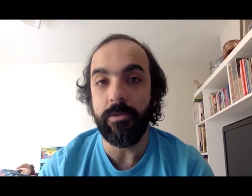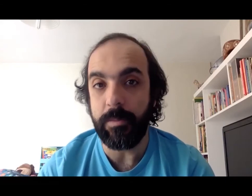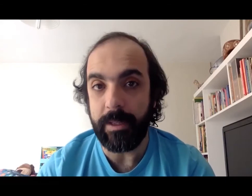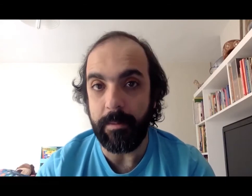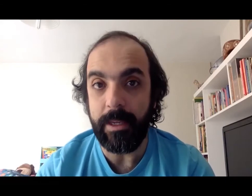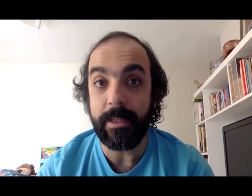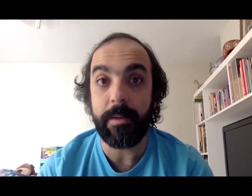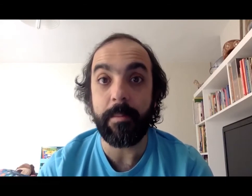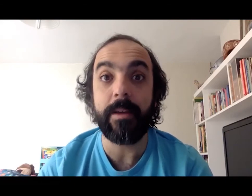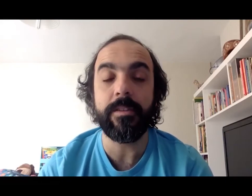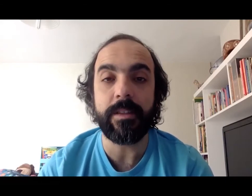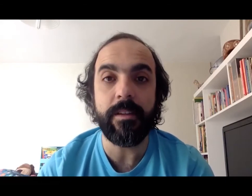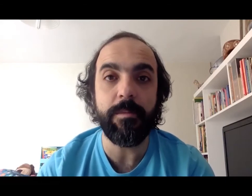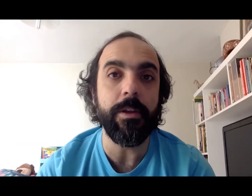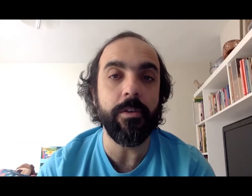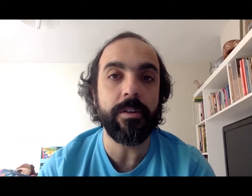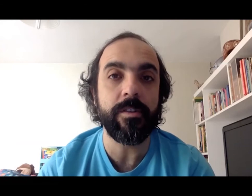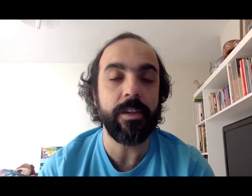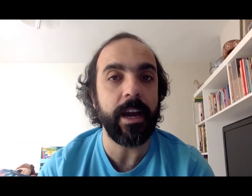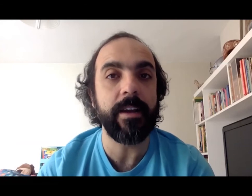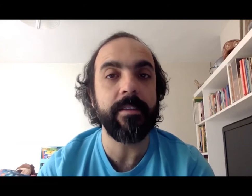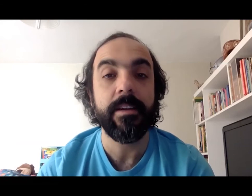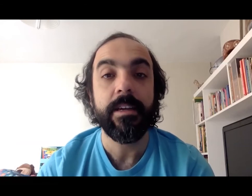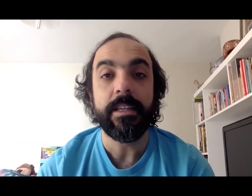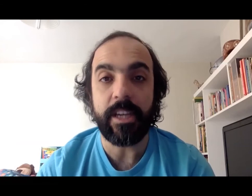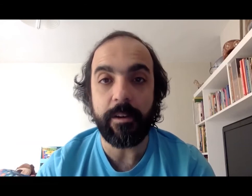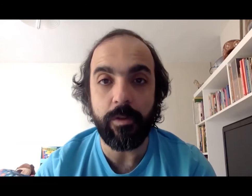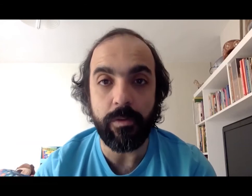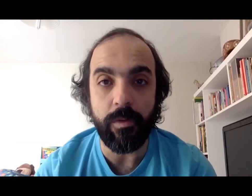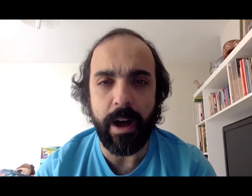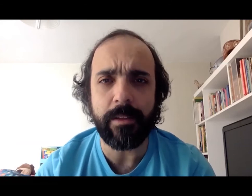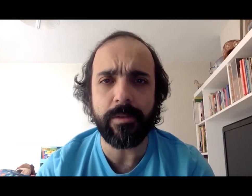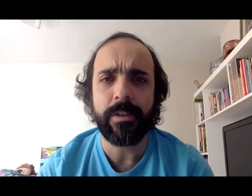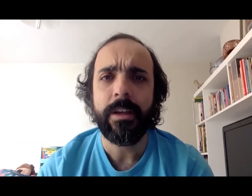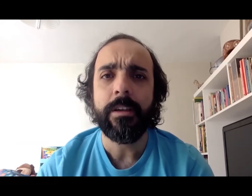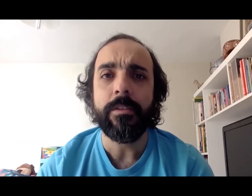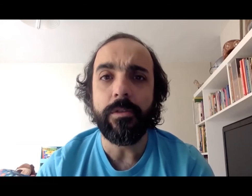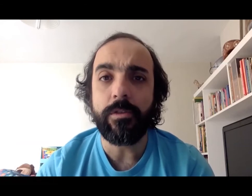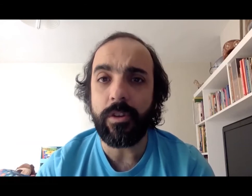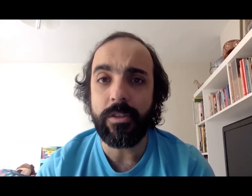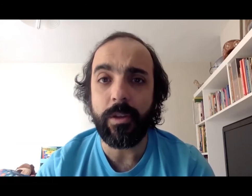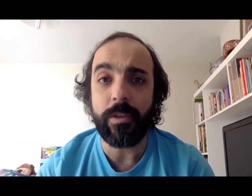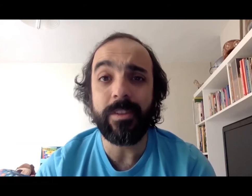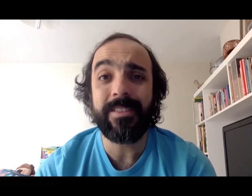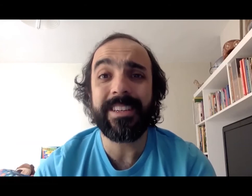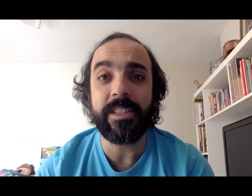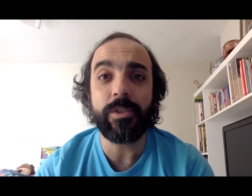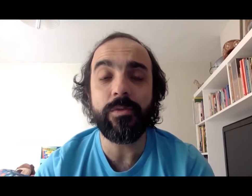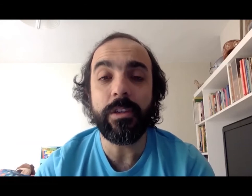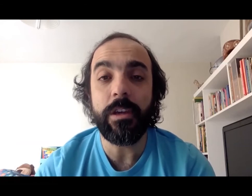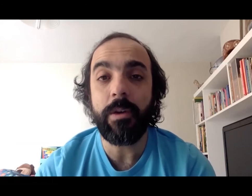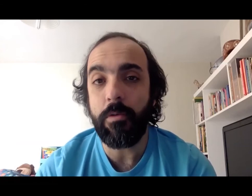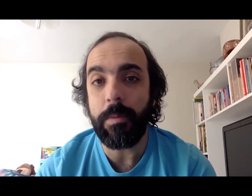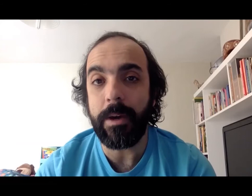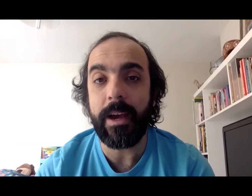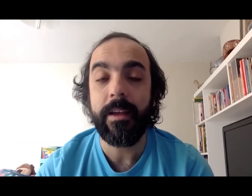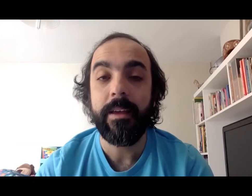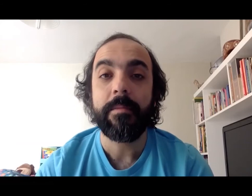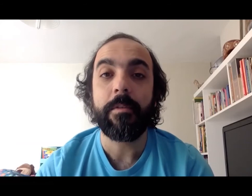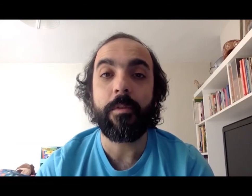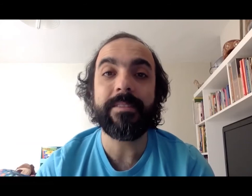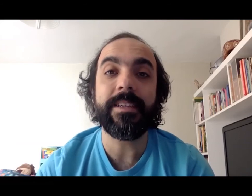período de pandemia, né? Mais de 6 bilhões de reais já foram doados, só de doadores que a gente conseguiu